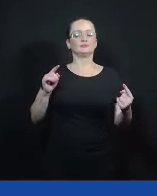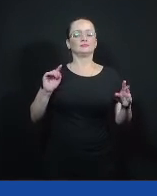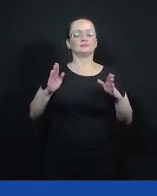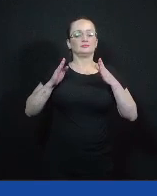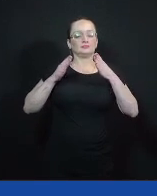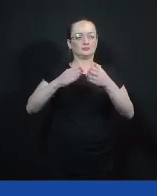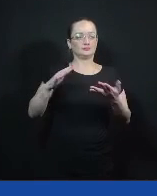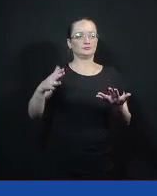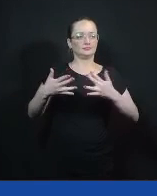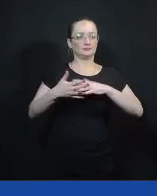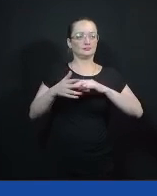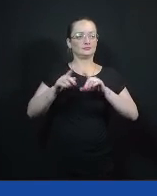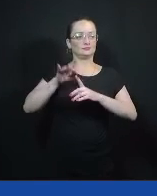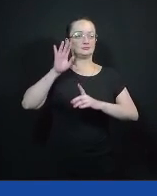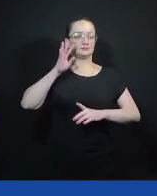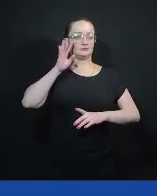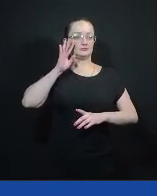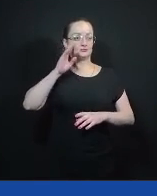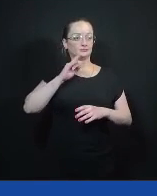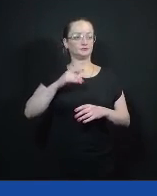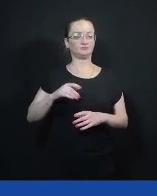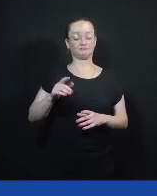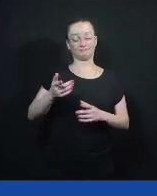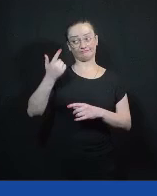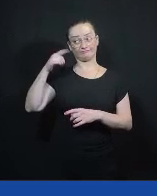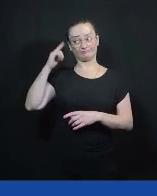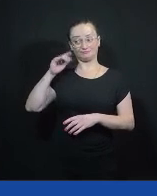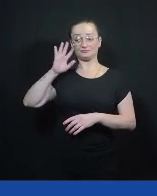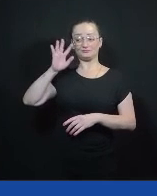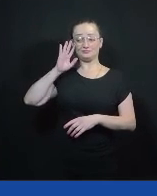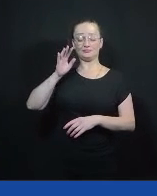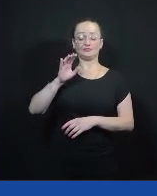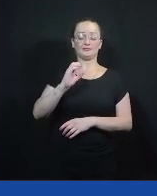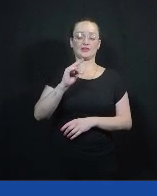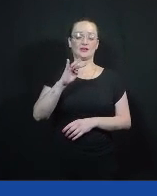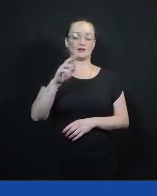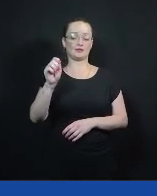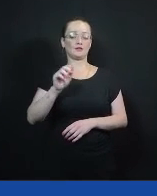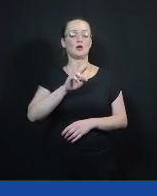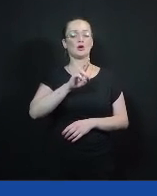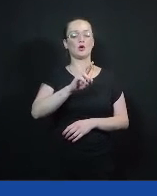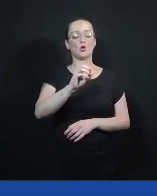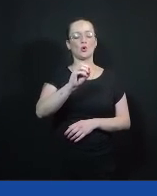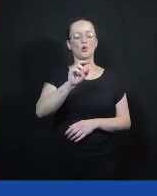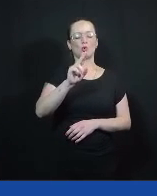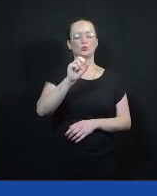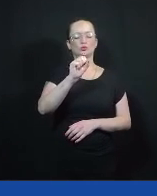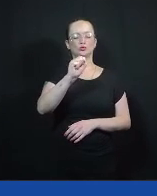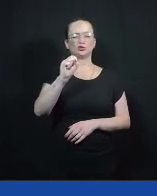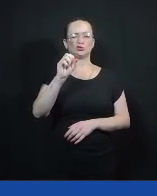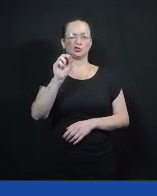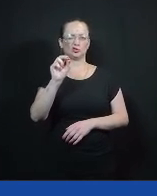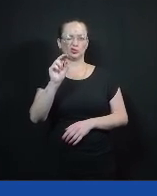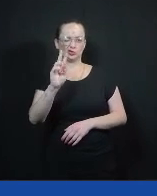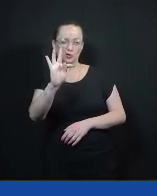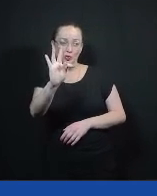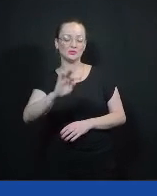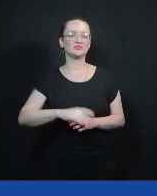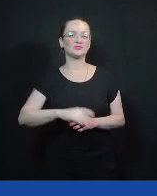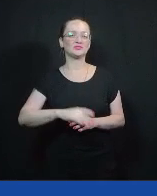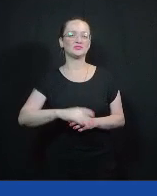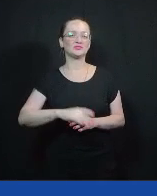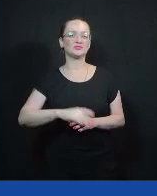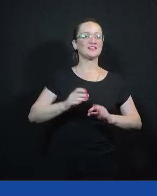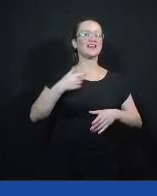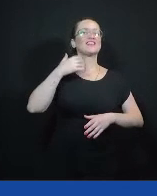vem, remete até às teorias ali de educação cívica do Rousseau e por aí vai, primórdios ali pré-Revolução Francesa.